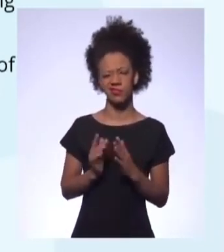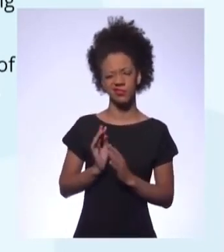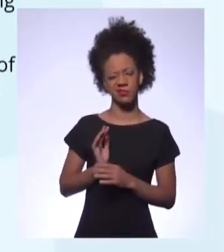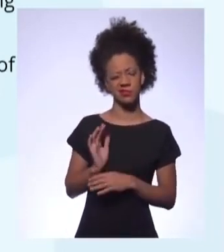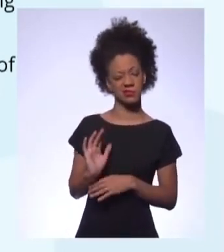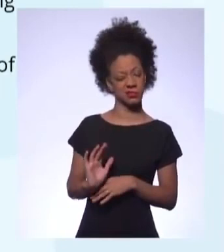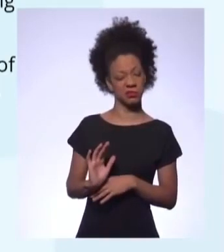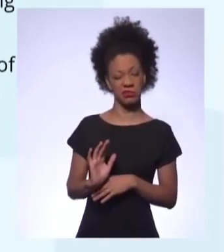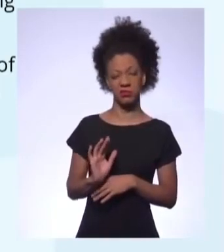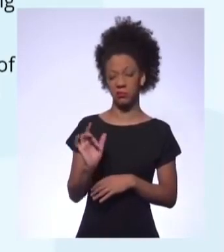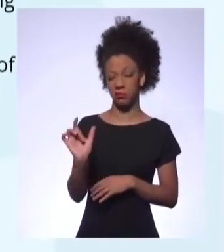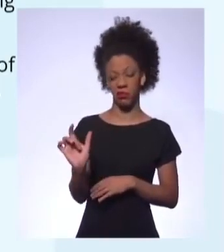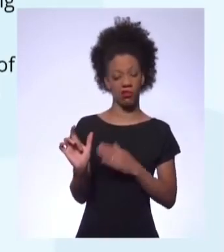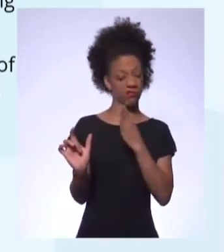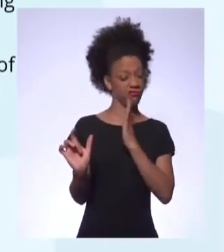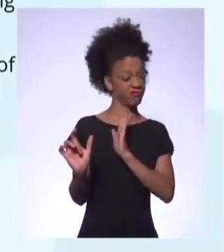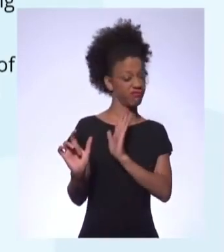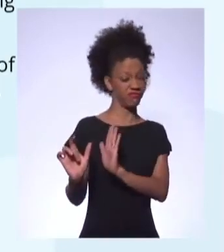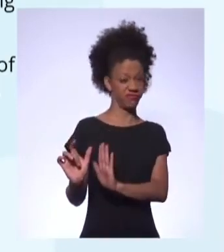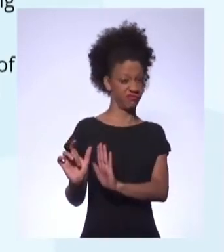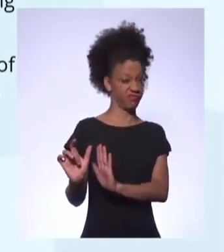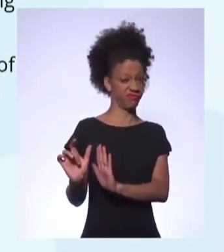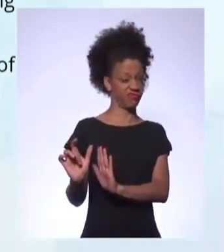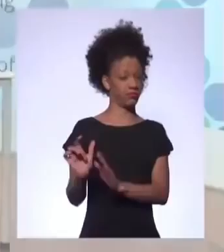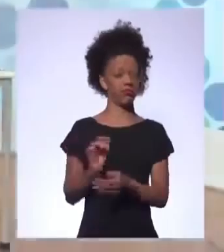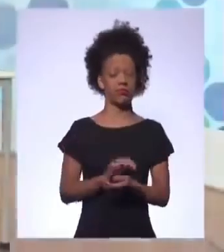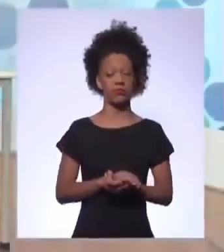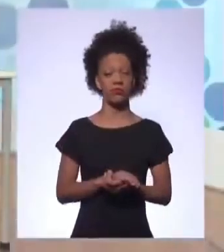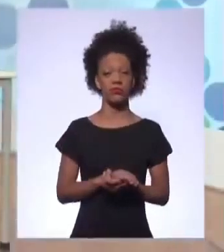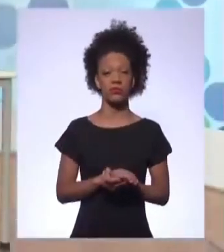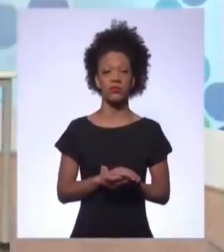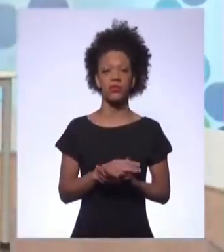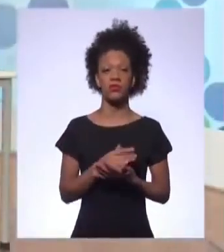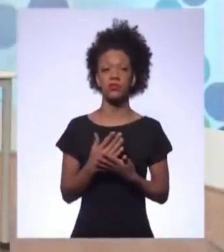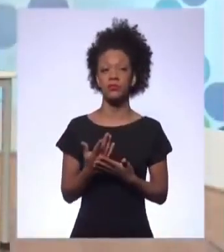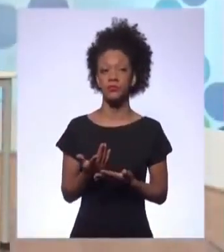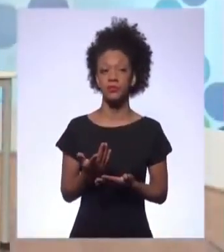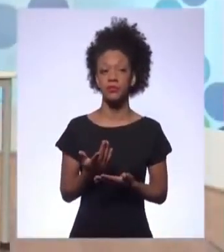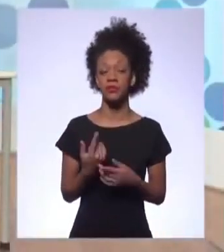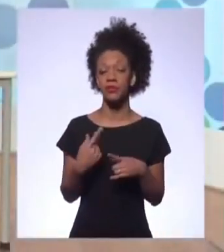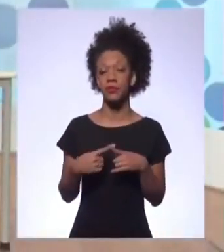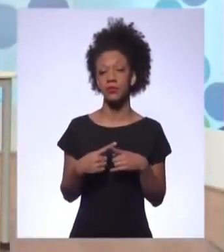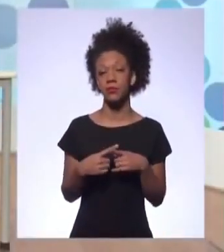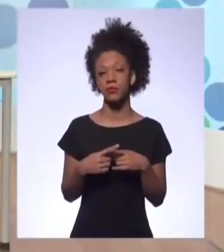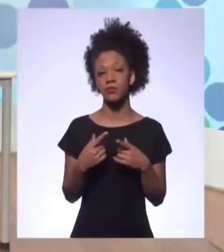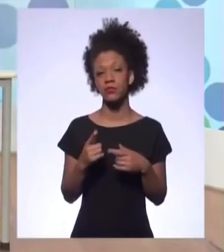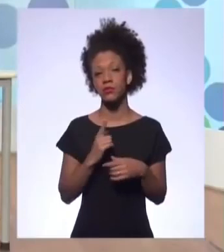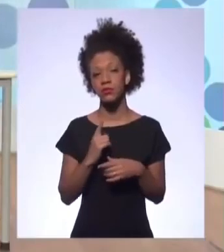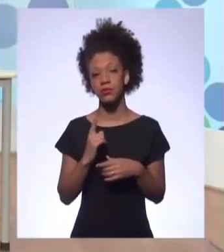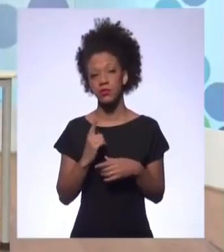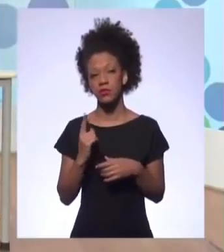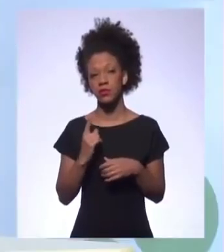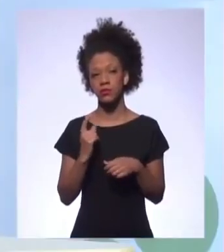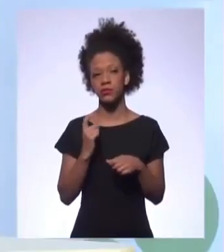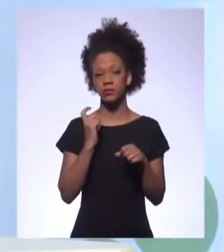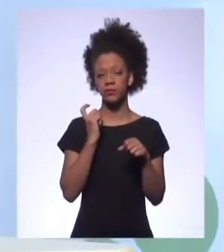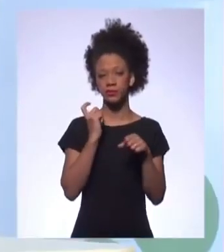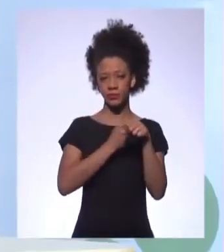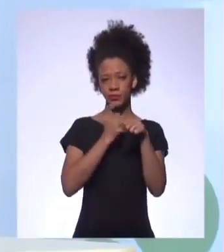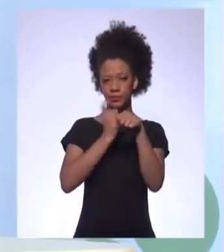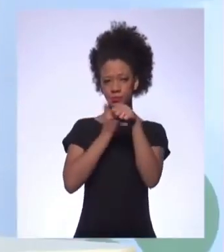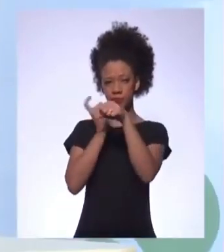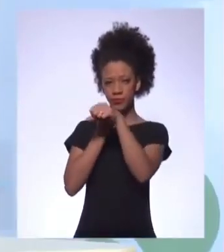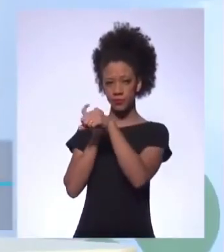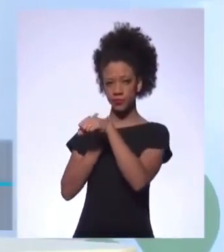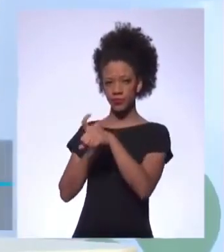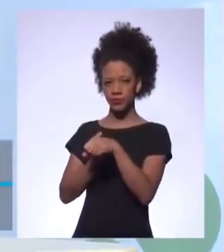não vou falar, tá, Antônia? Mas é aquela spitting image, né? Porque a gente tem os escultores, quando eles